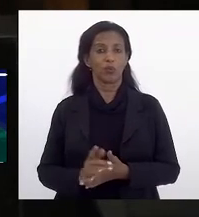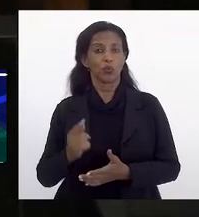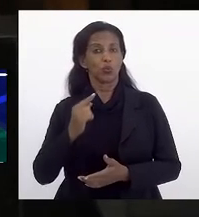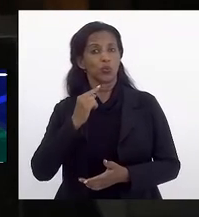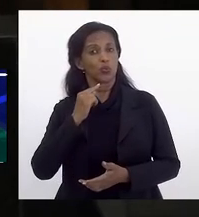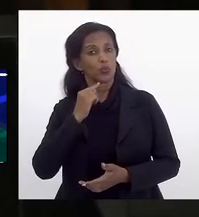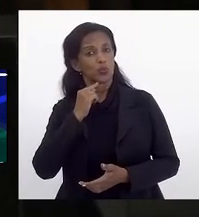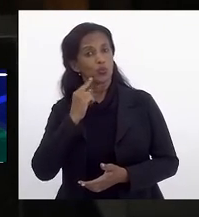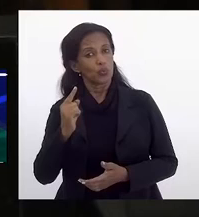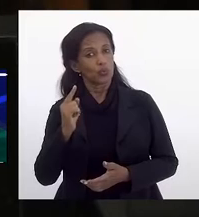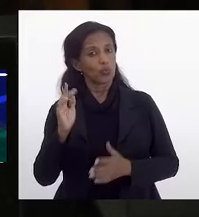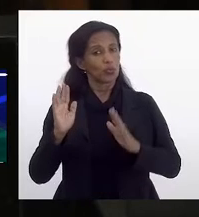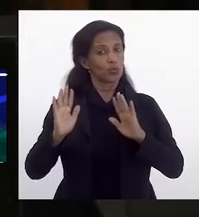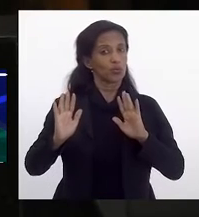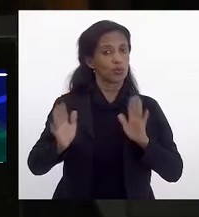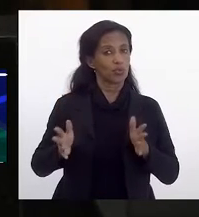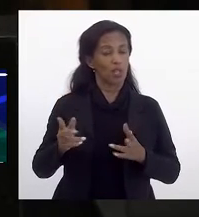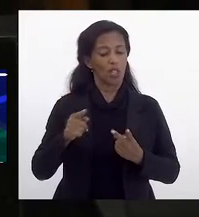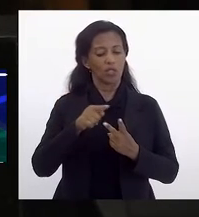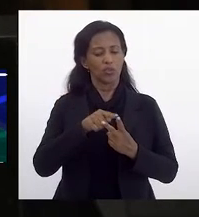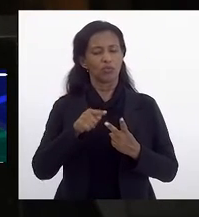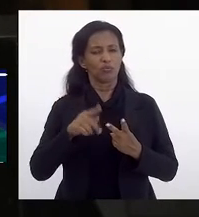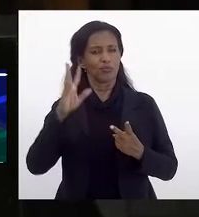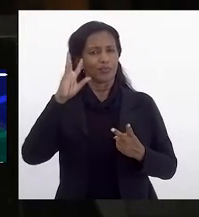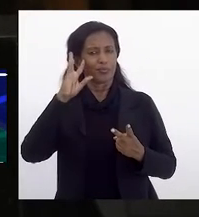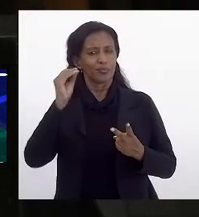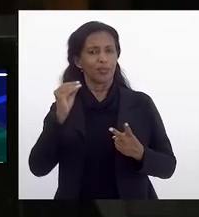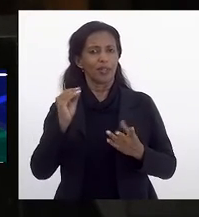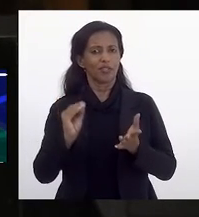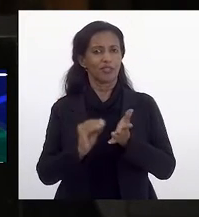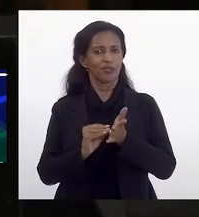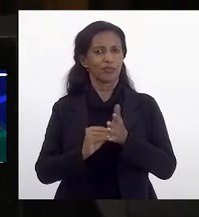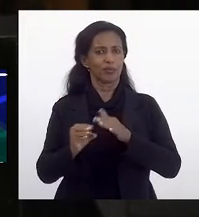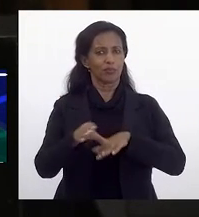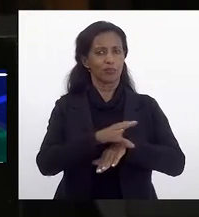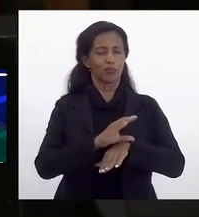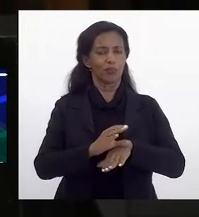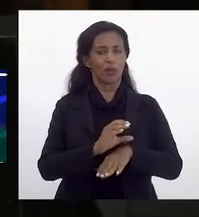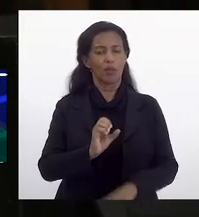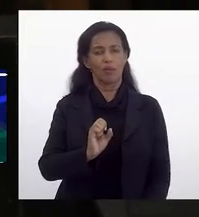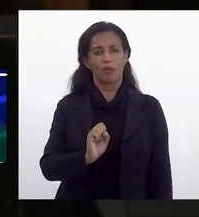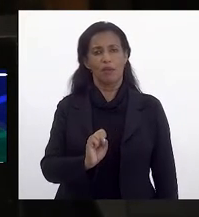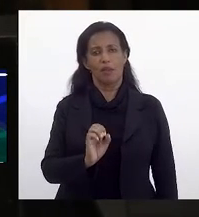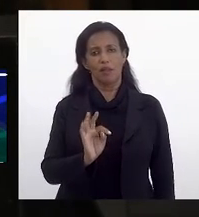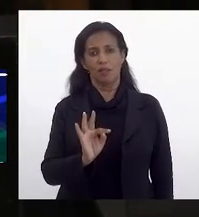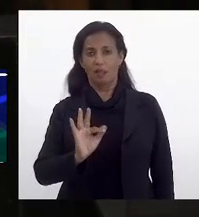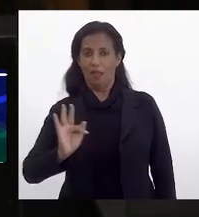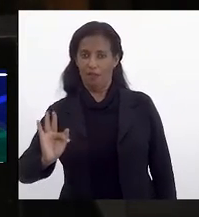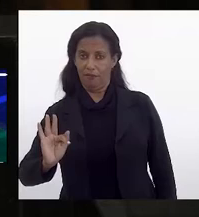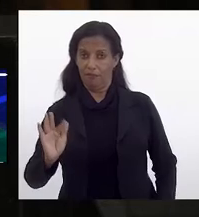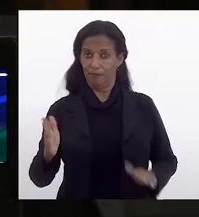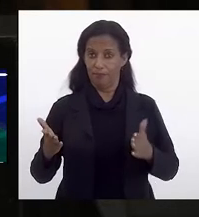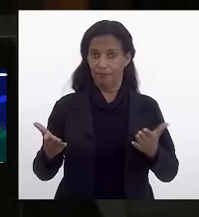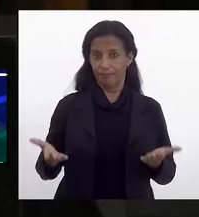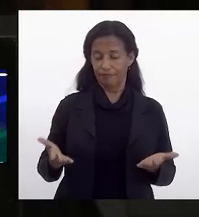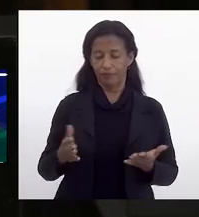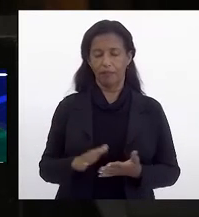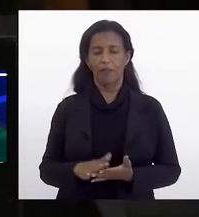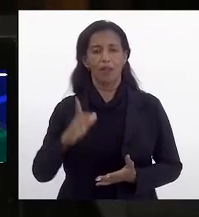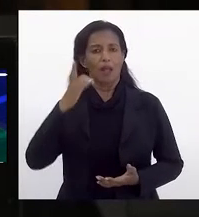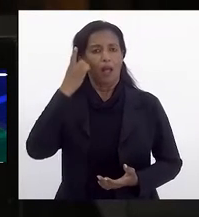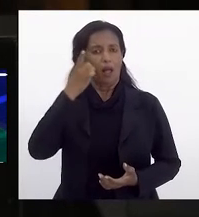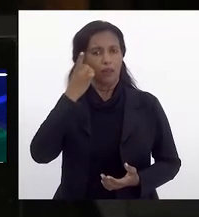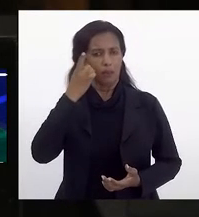hipótese já de duas decisões de inconstitucionalidade no Supremo Tribunal Federal. Ora, a